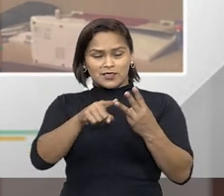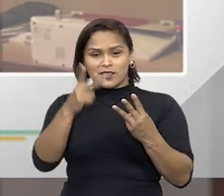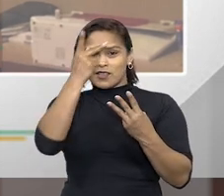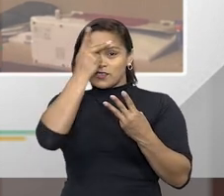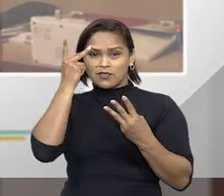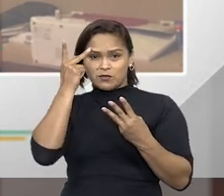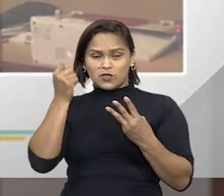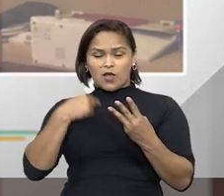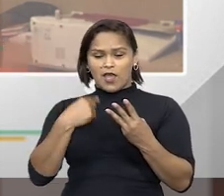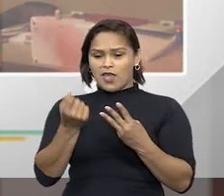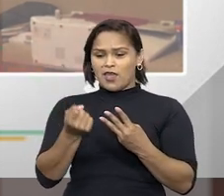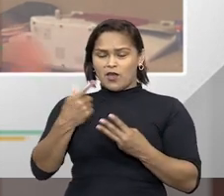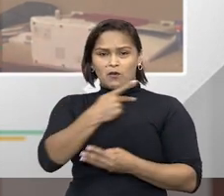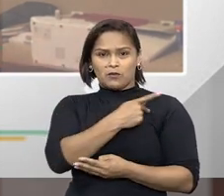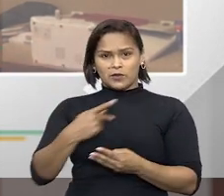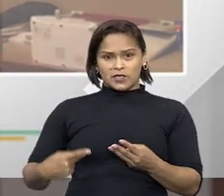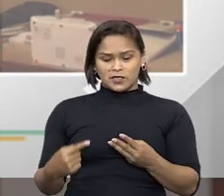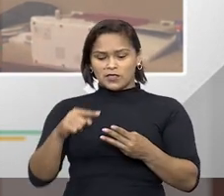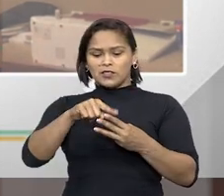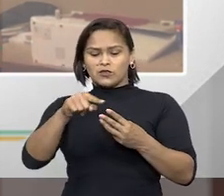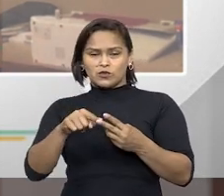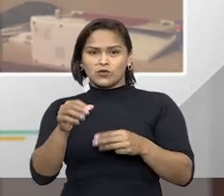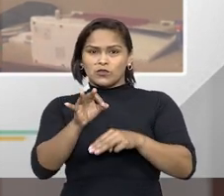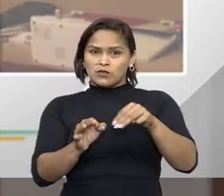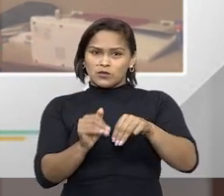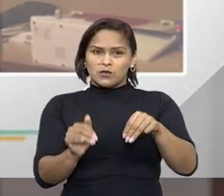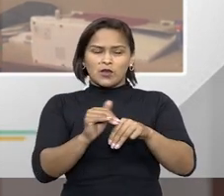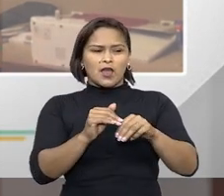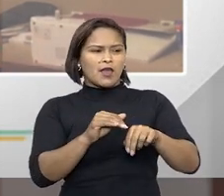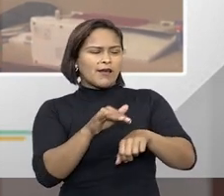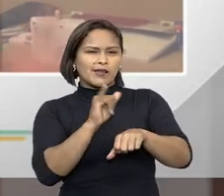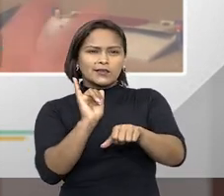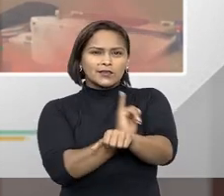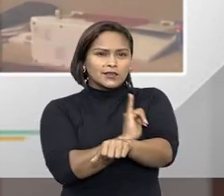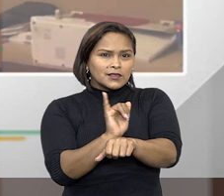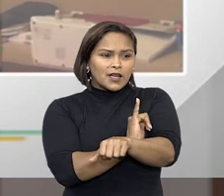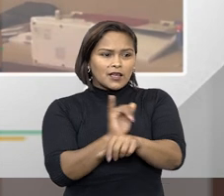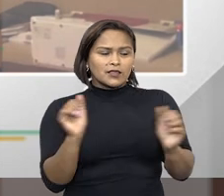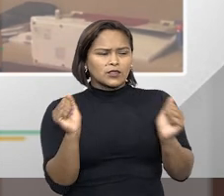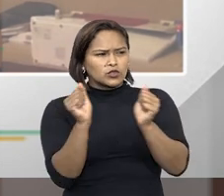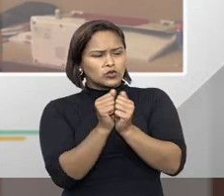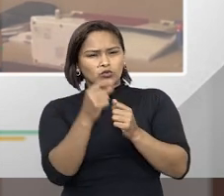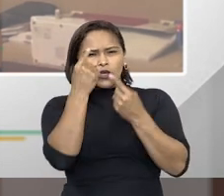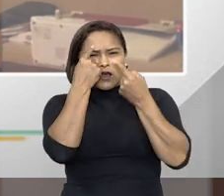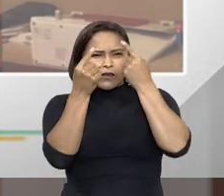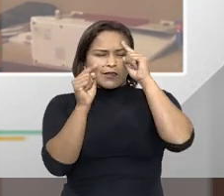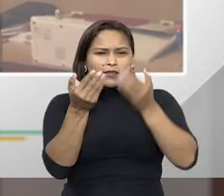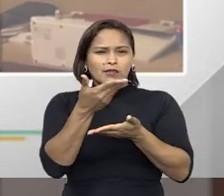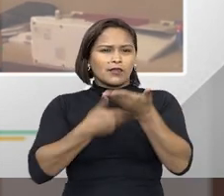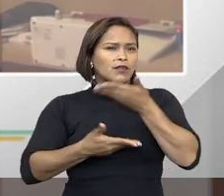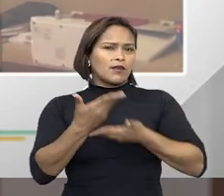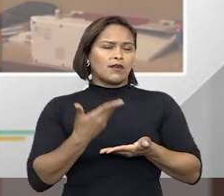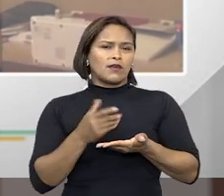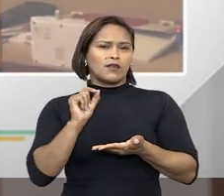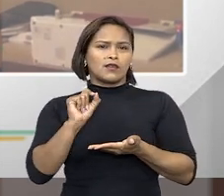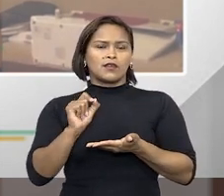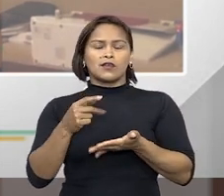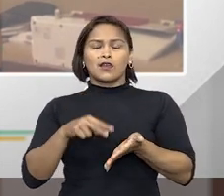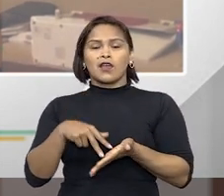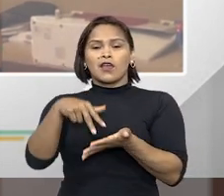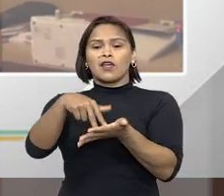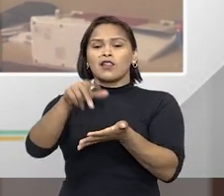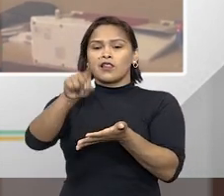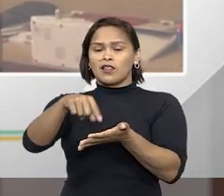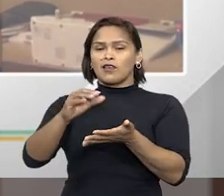figuras, elas articulavam entre si ideias que eram, então, levadas